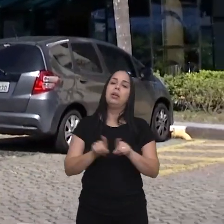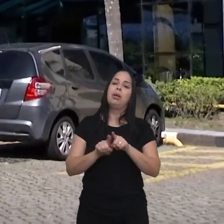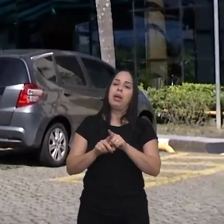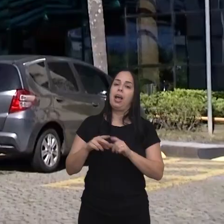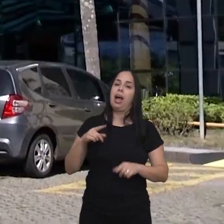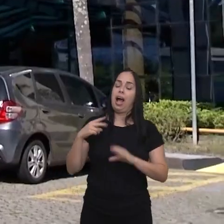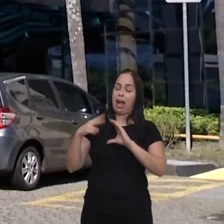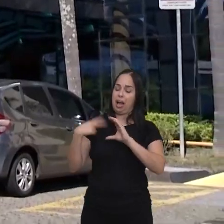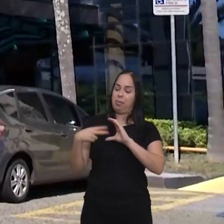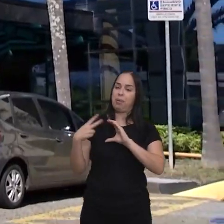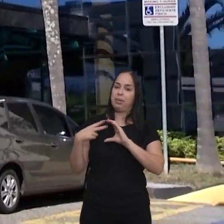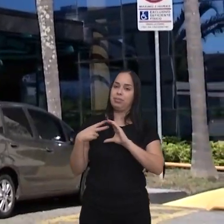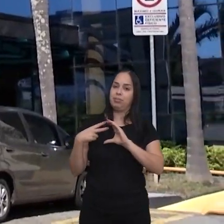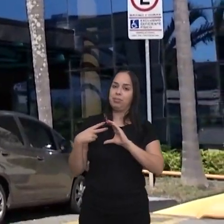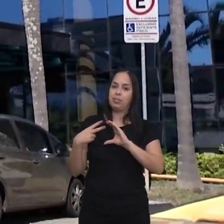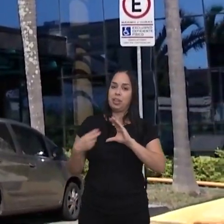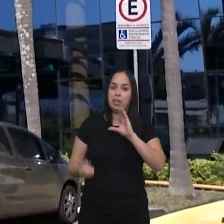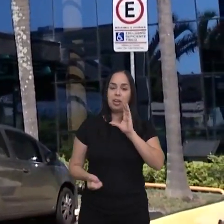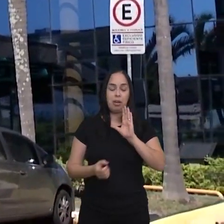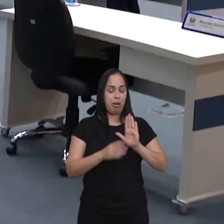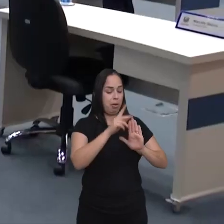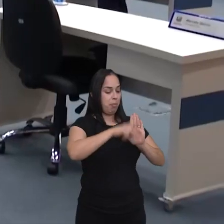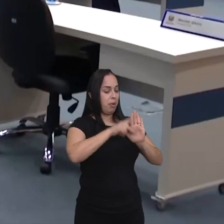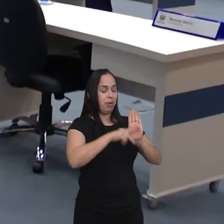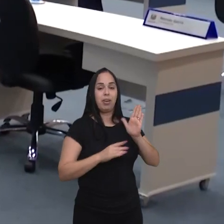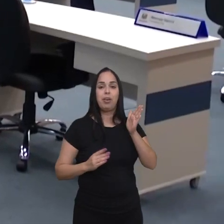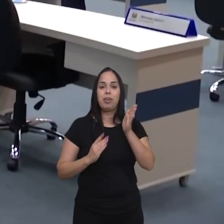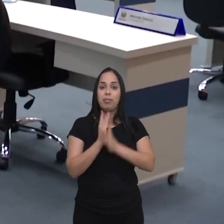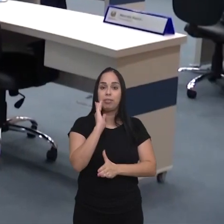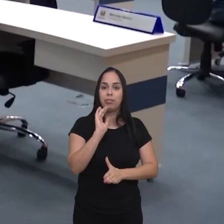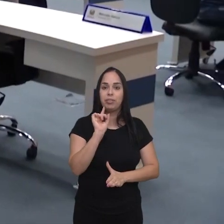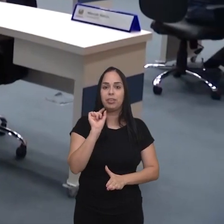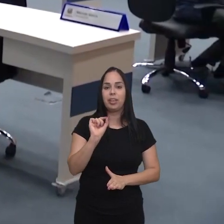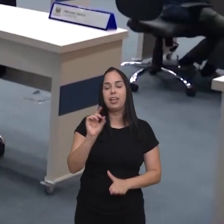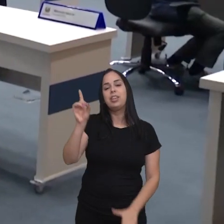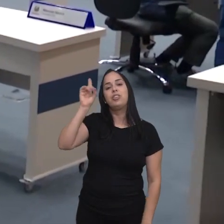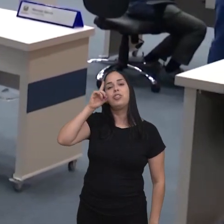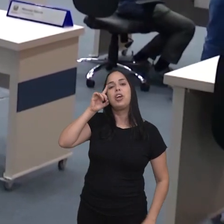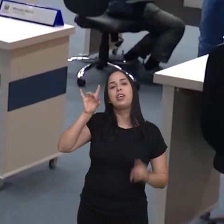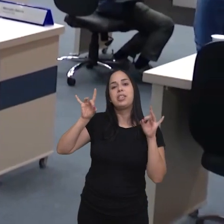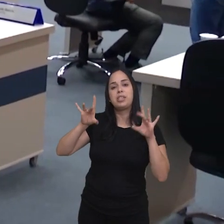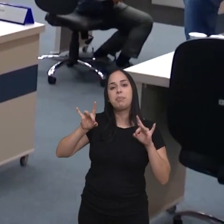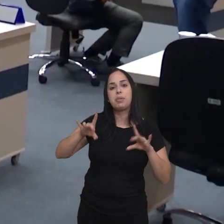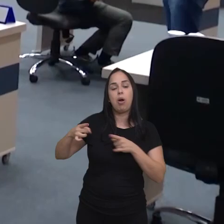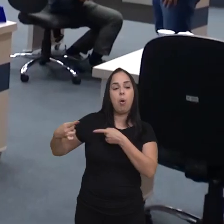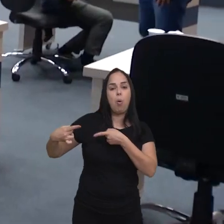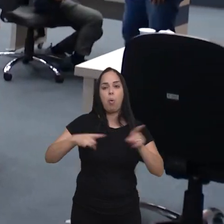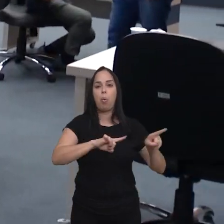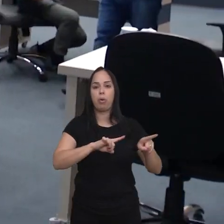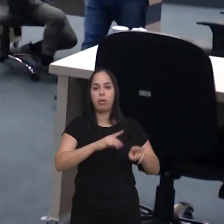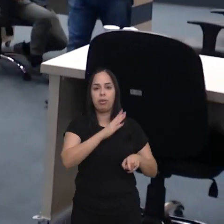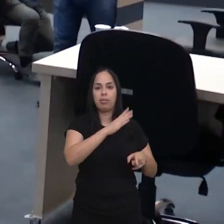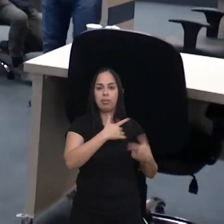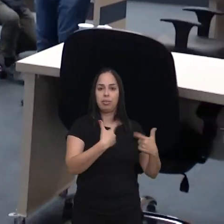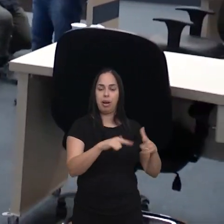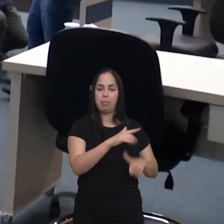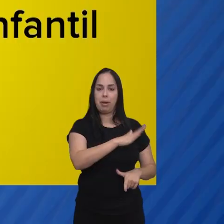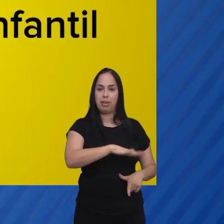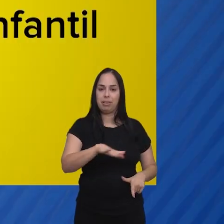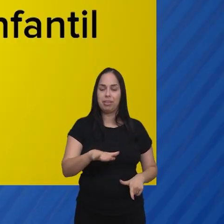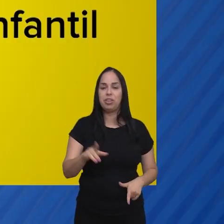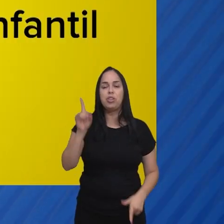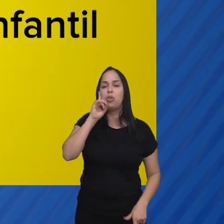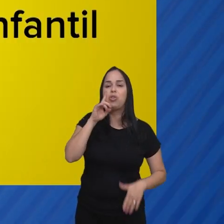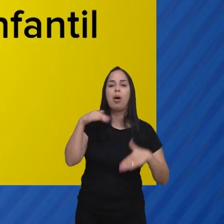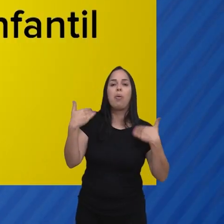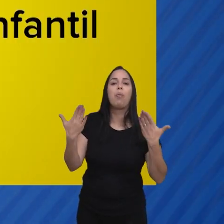a Câmara Municipal de São José dos Campos aprovou um projeto que cria o Dia Municipal de Combate ao Trabalho Infantil.